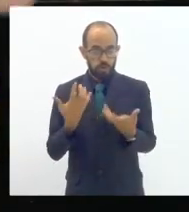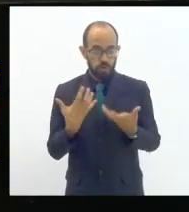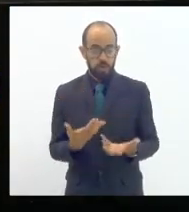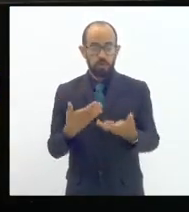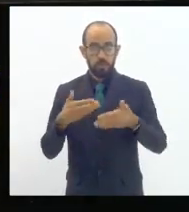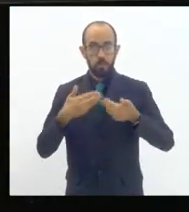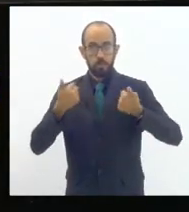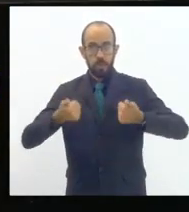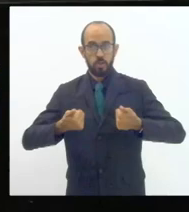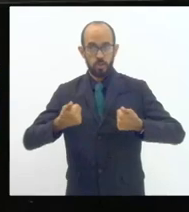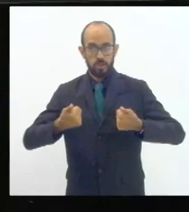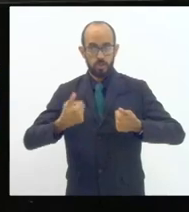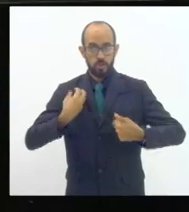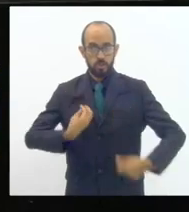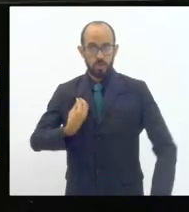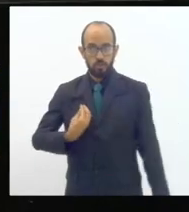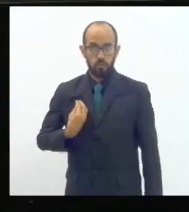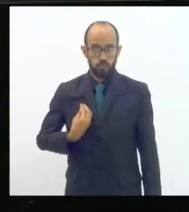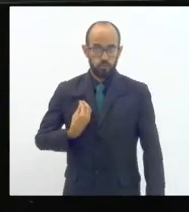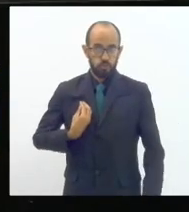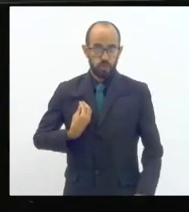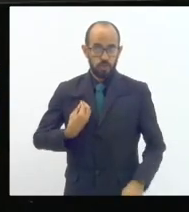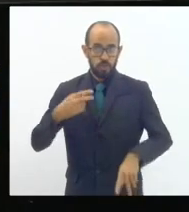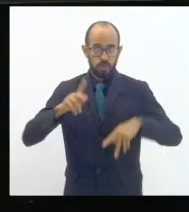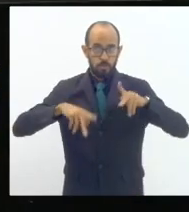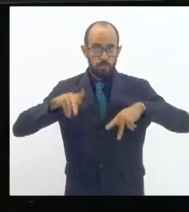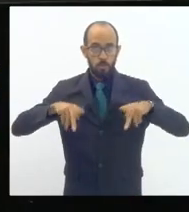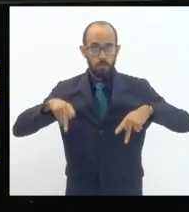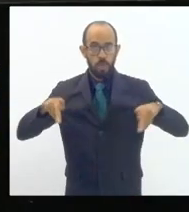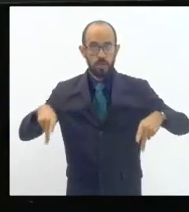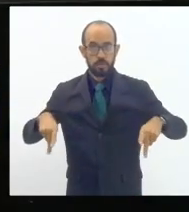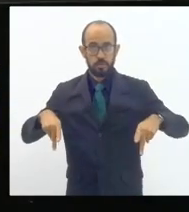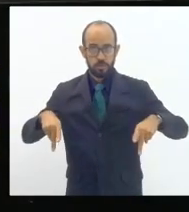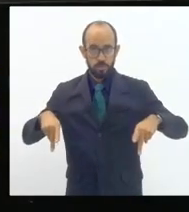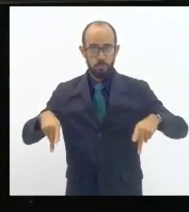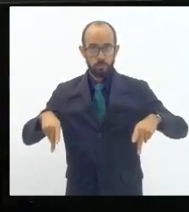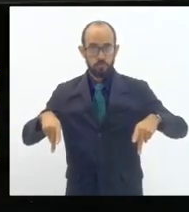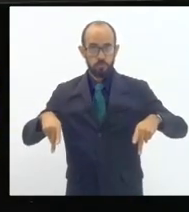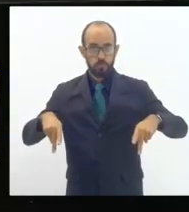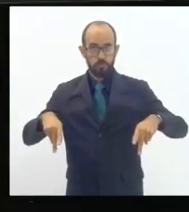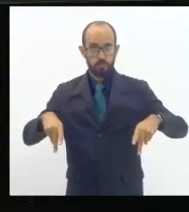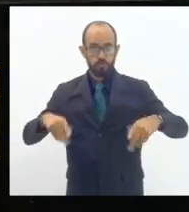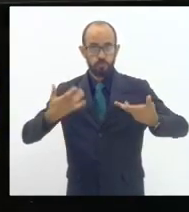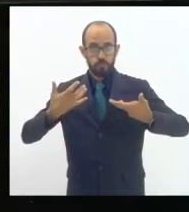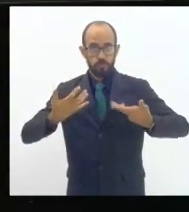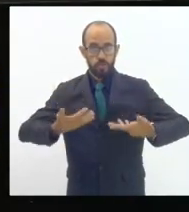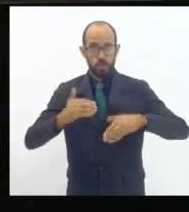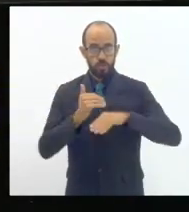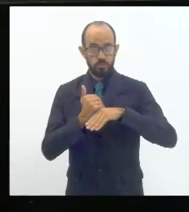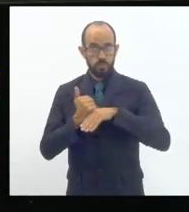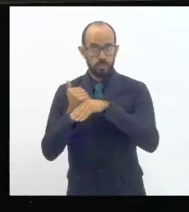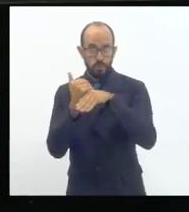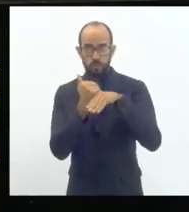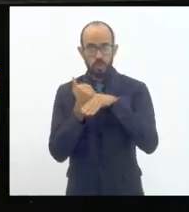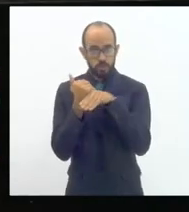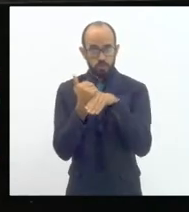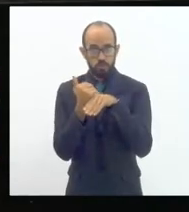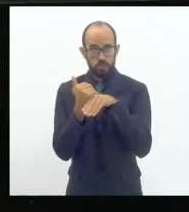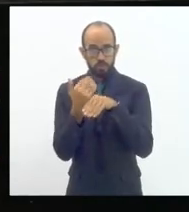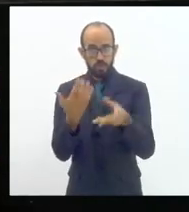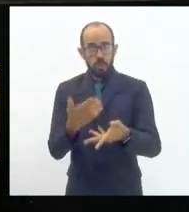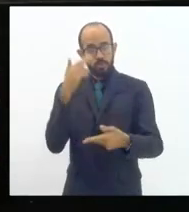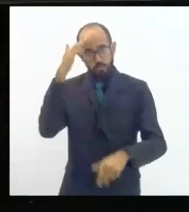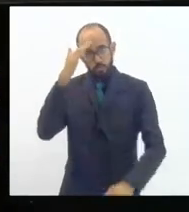condições de vida dos povos, da população por inteira. Nós queremos a igualdade, nós queremos o